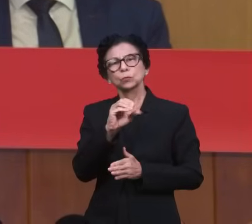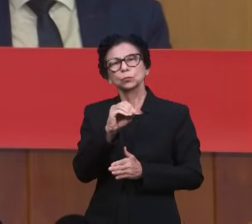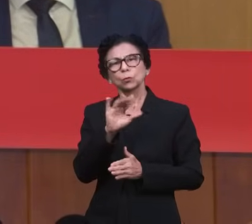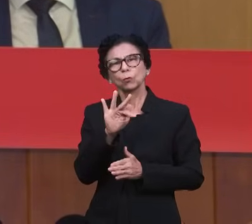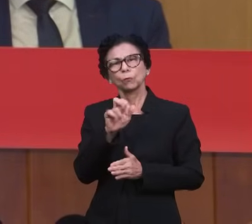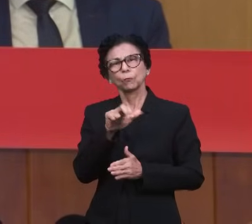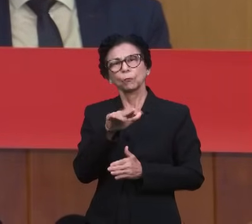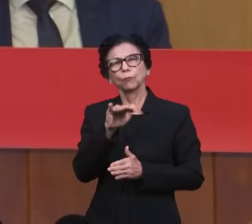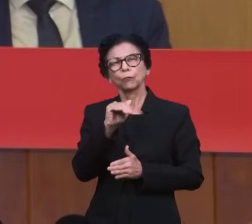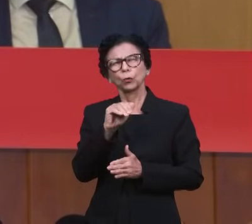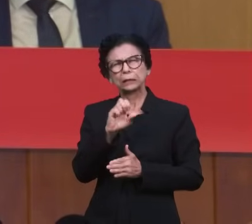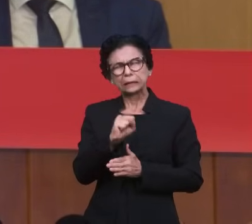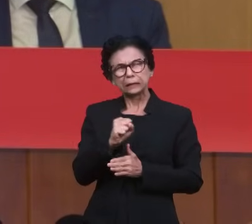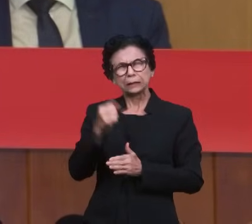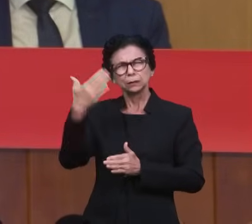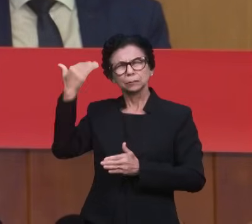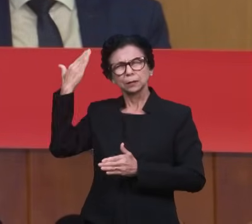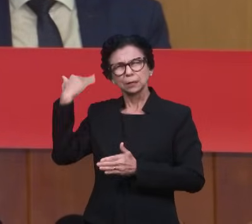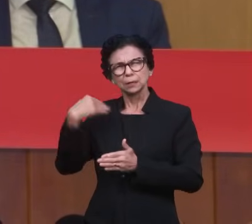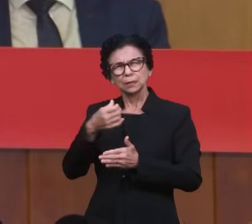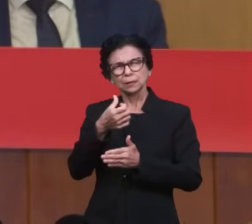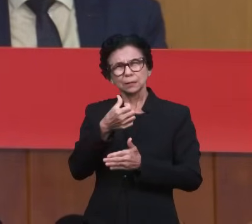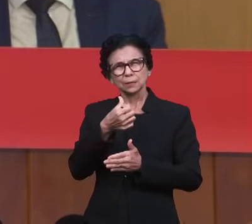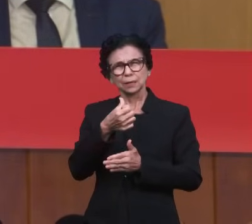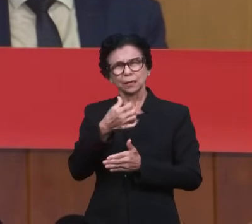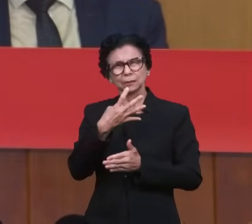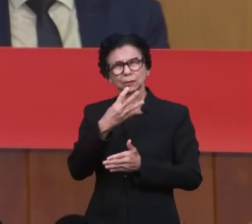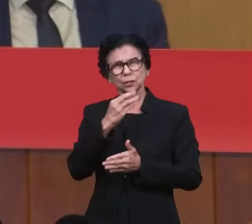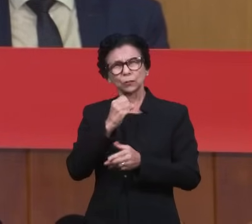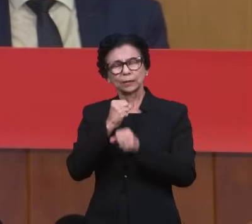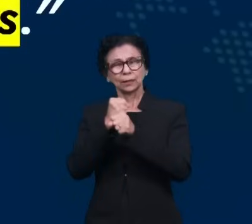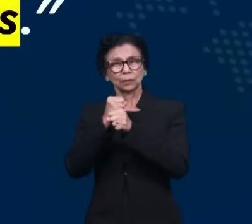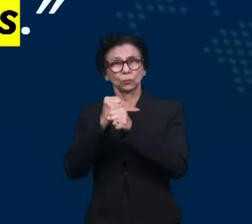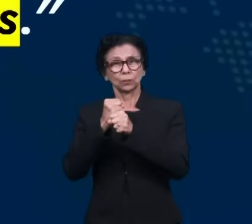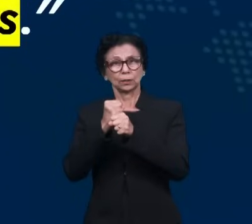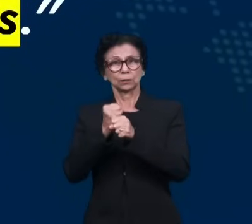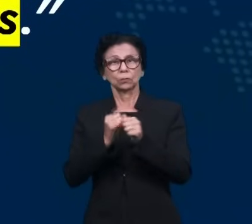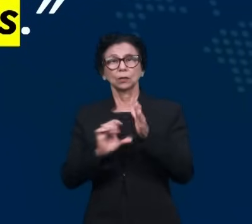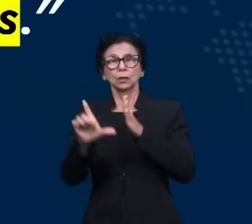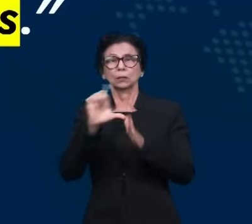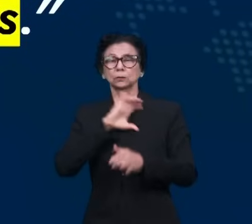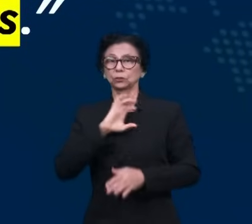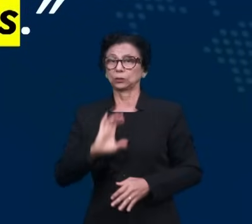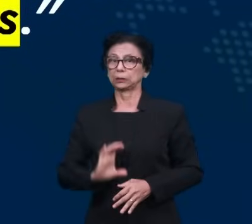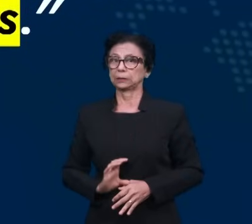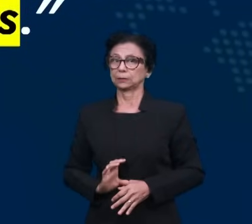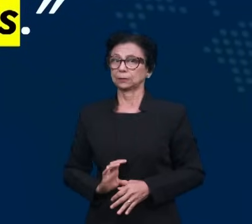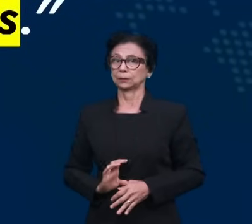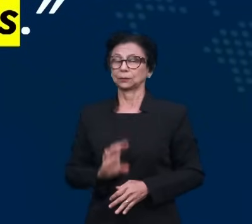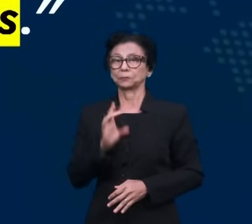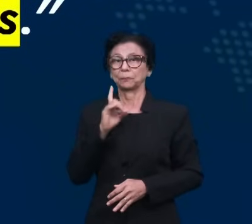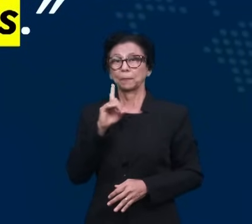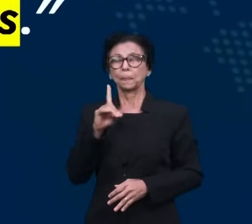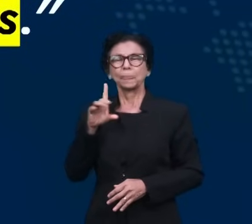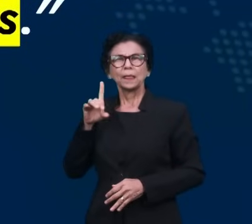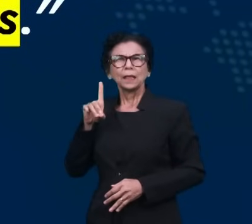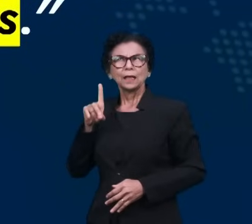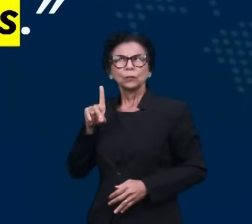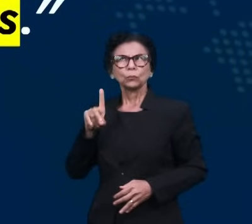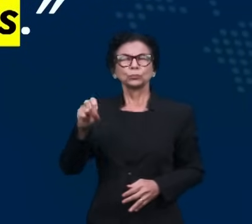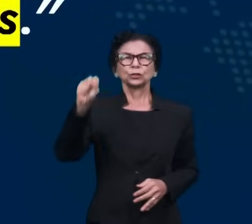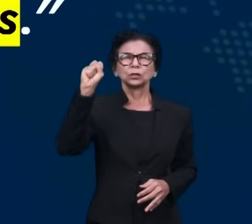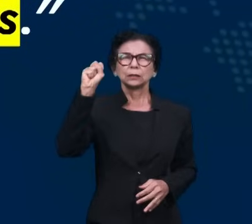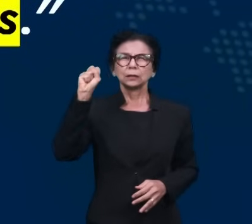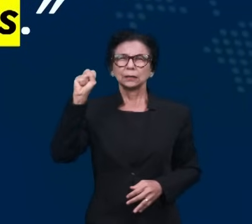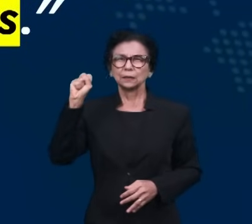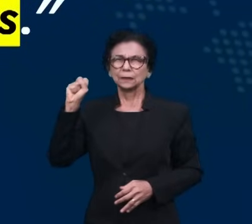ano 640 antes de Cristo, e ele disse profeticamente: aquele dia é um dia